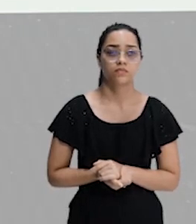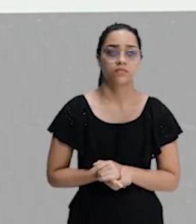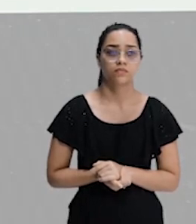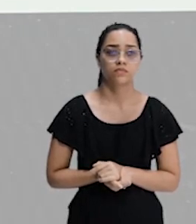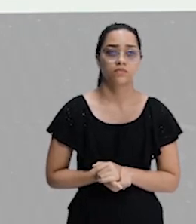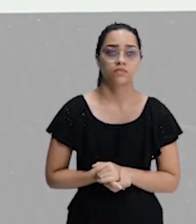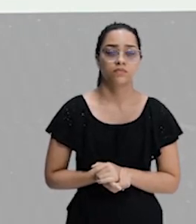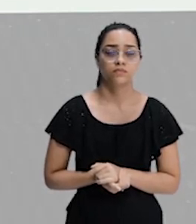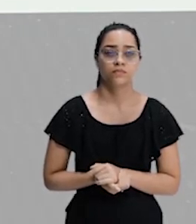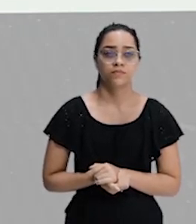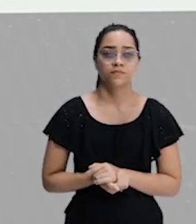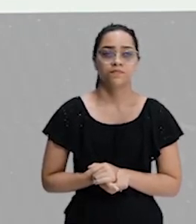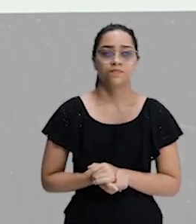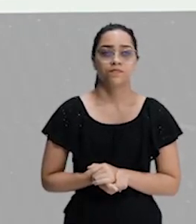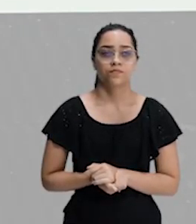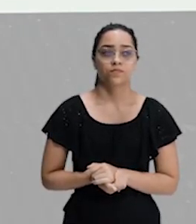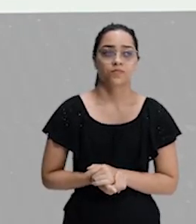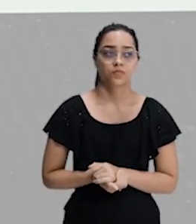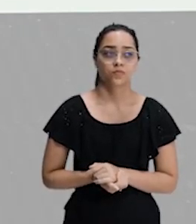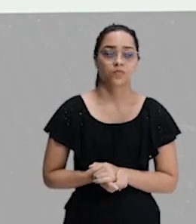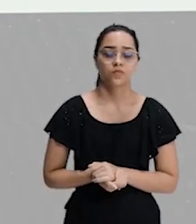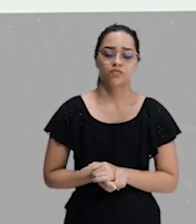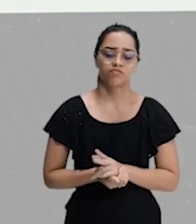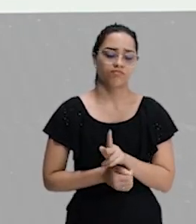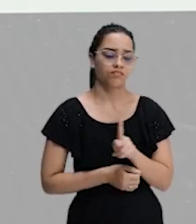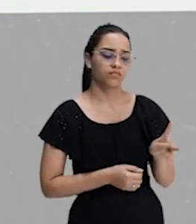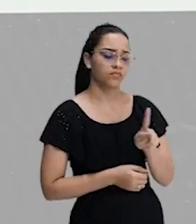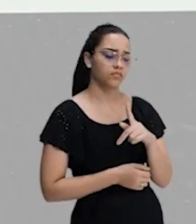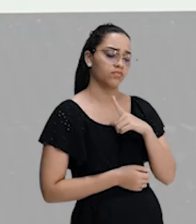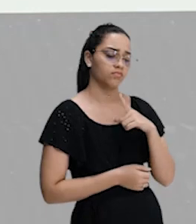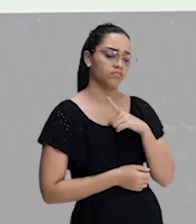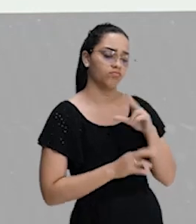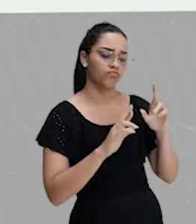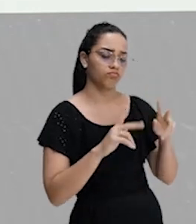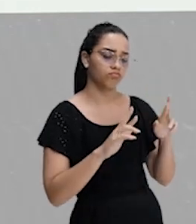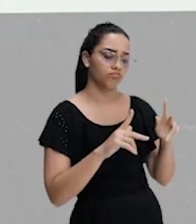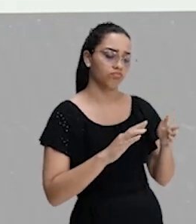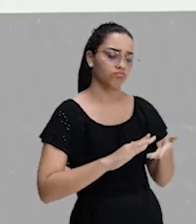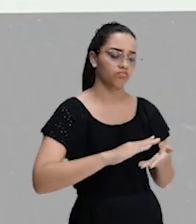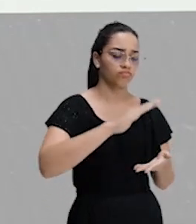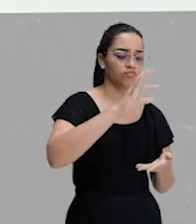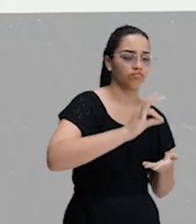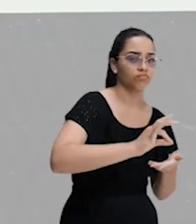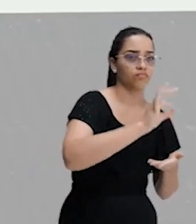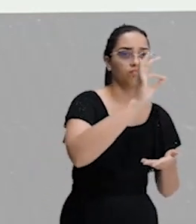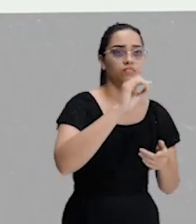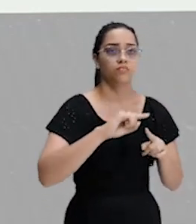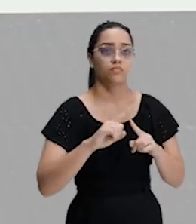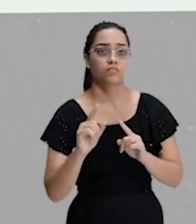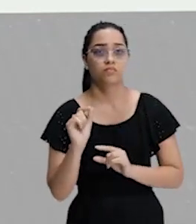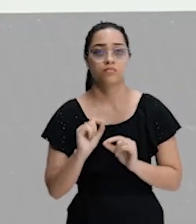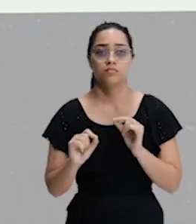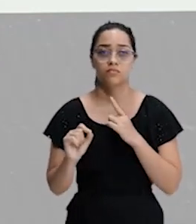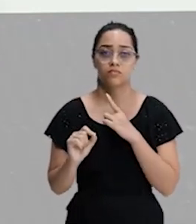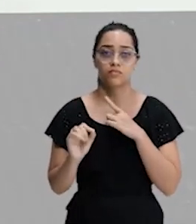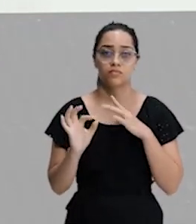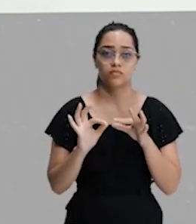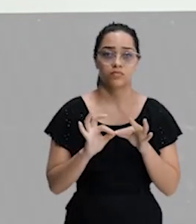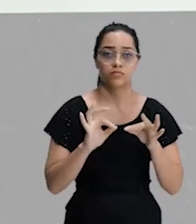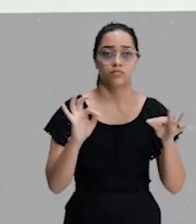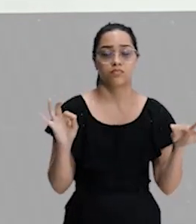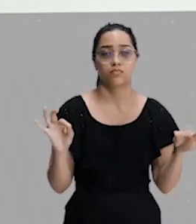abaixo são iguais. Ele falou, cara, professor, mas estão diferentes aí a altura, né? Mas talvez um